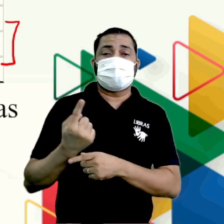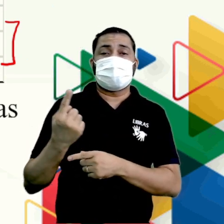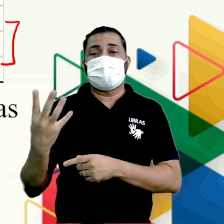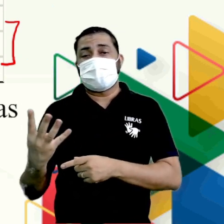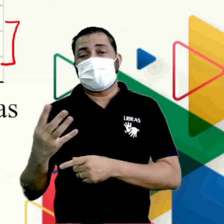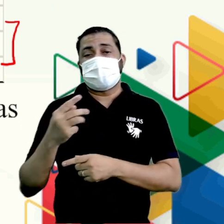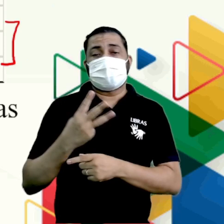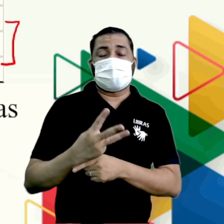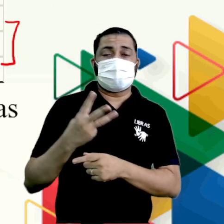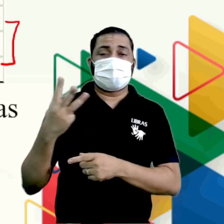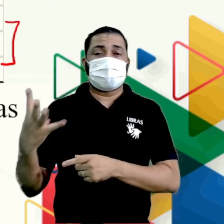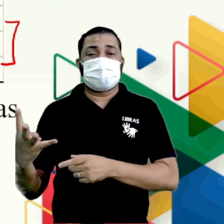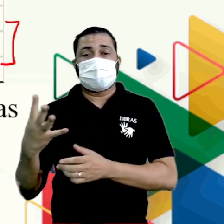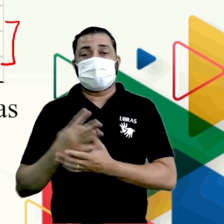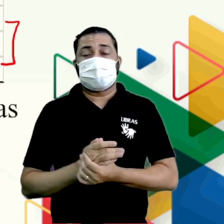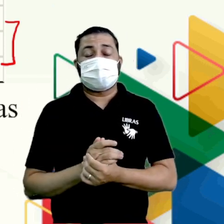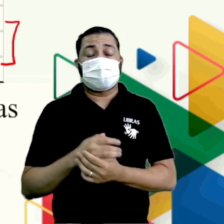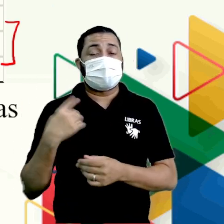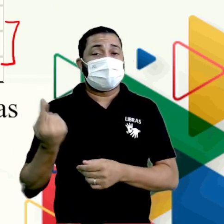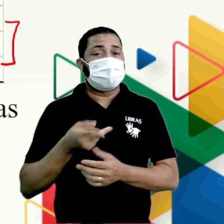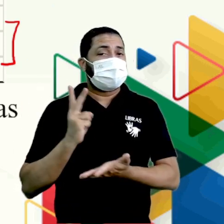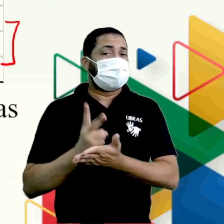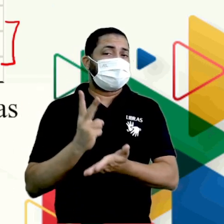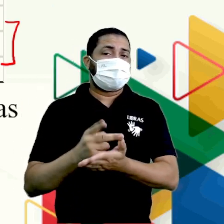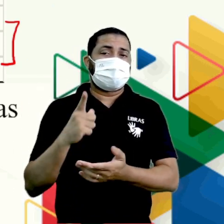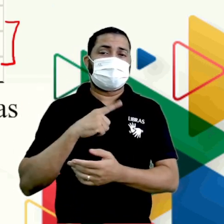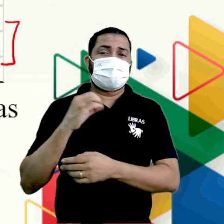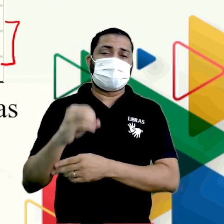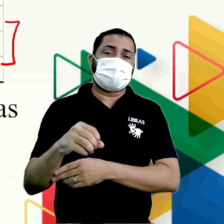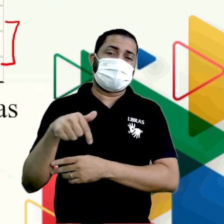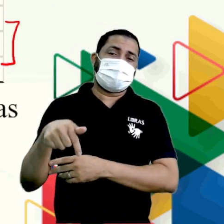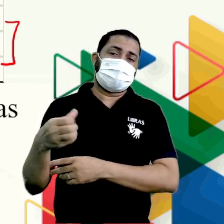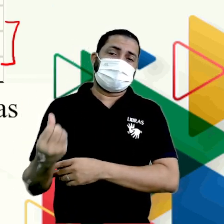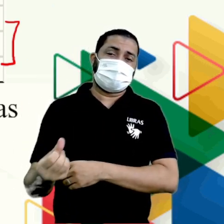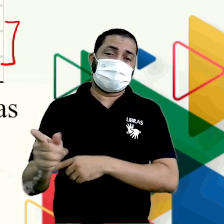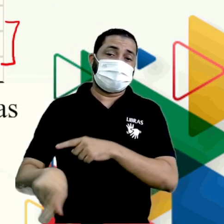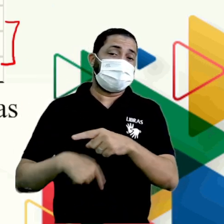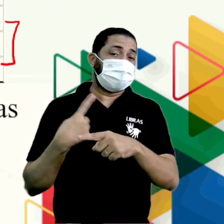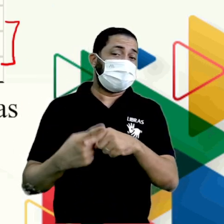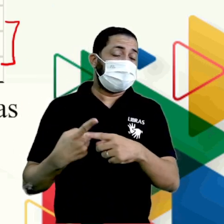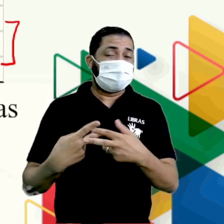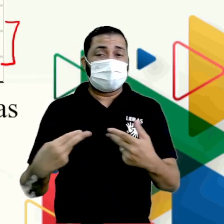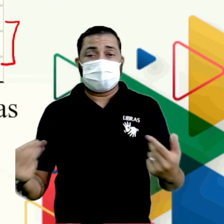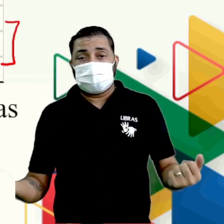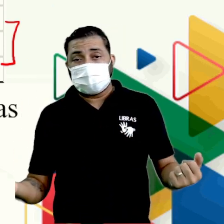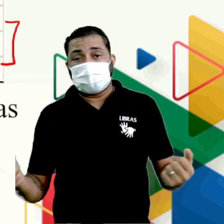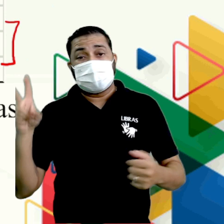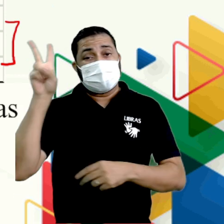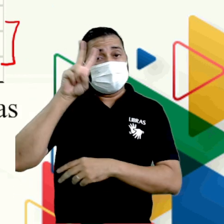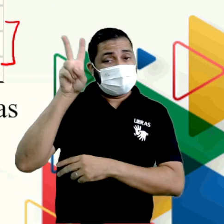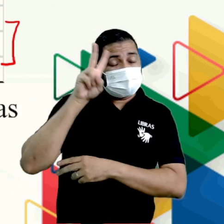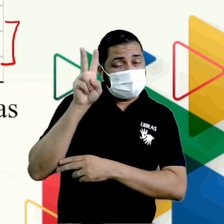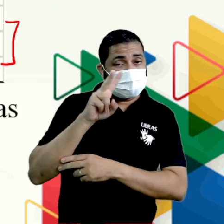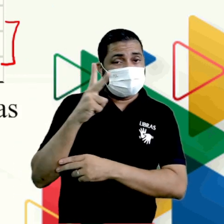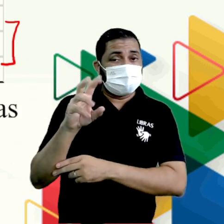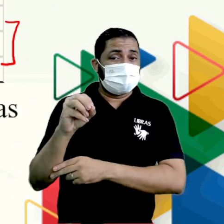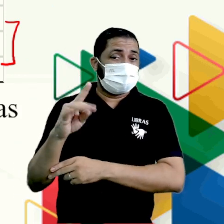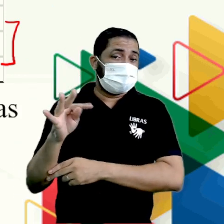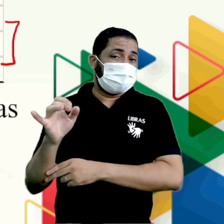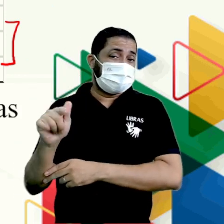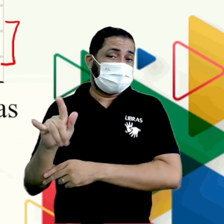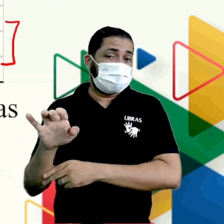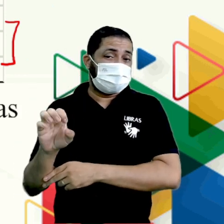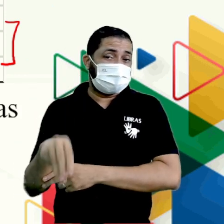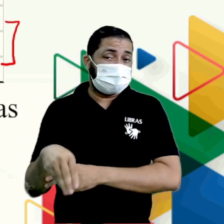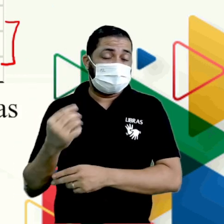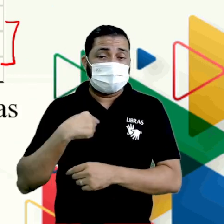4, 3 com 4, a gente sempre vai ter 0,76 mais alguma coisa. Lembra que a voltagem que eu